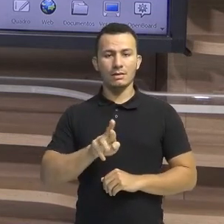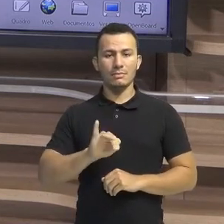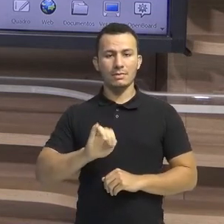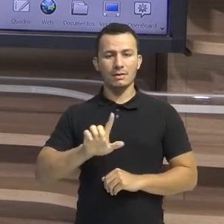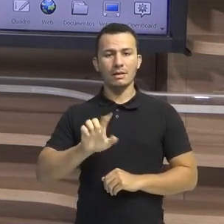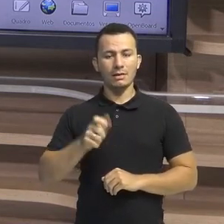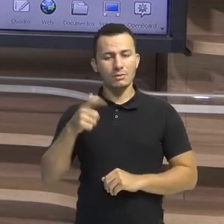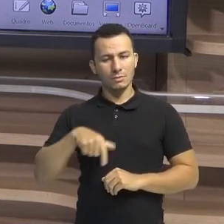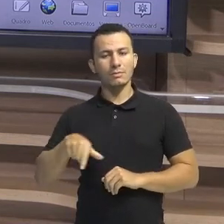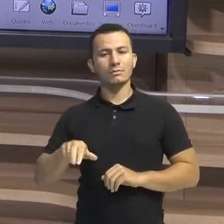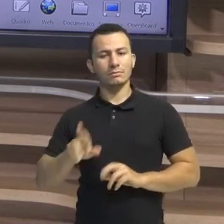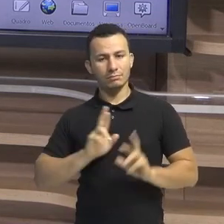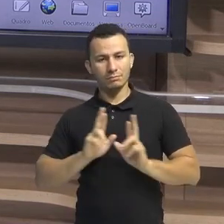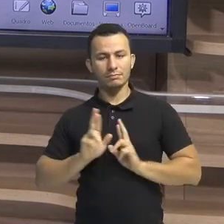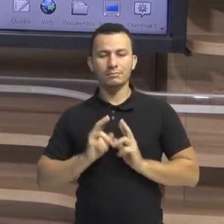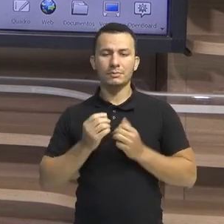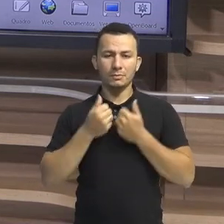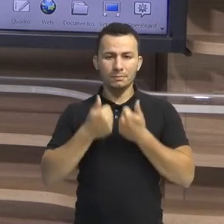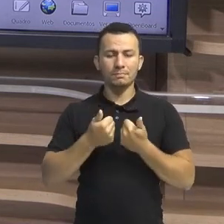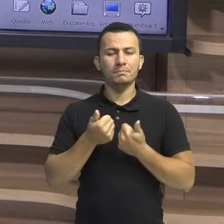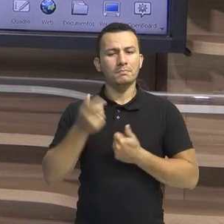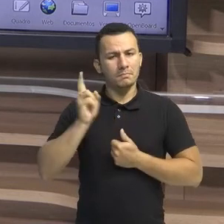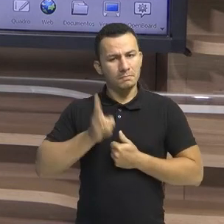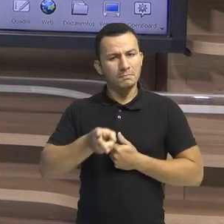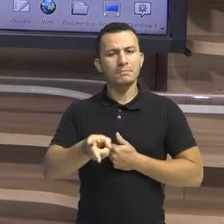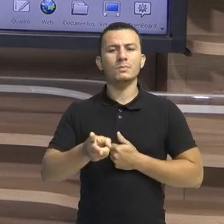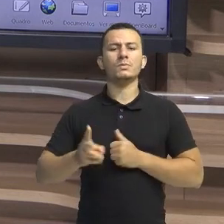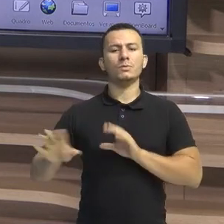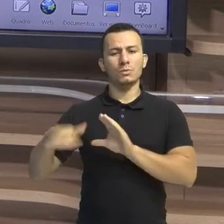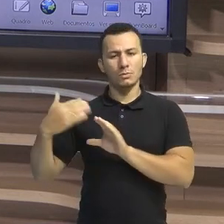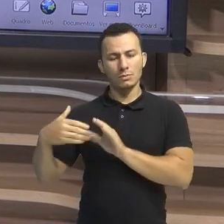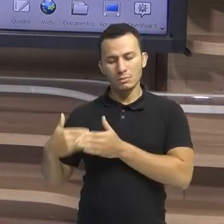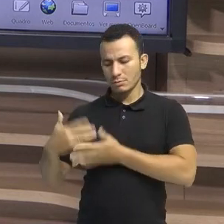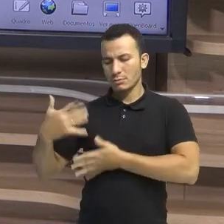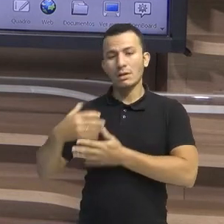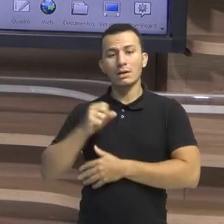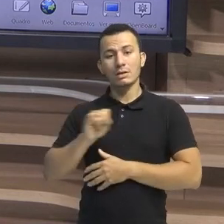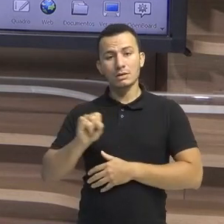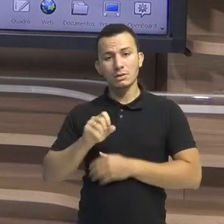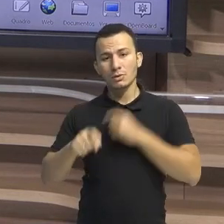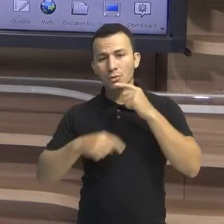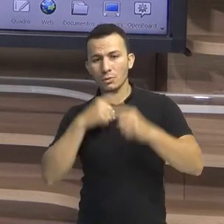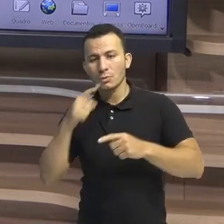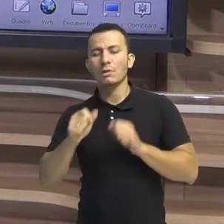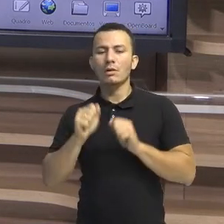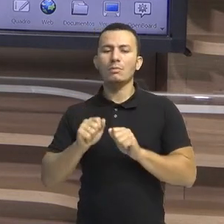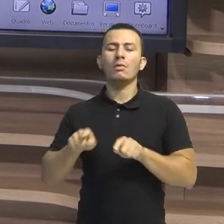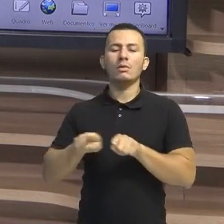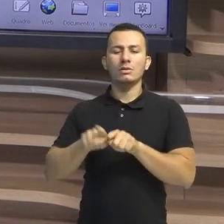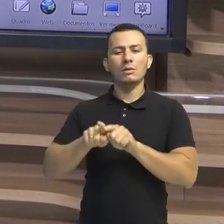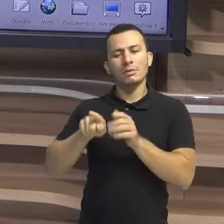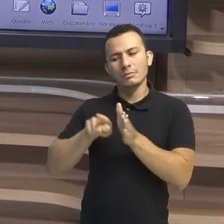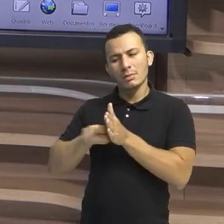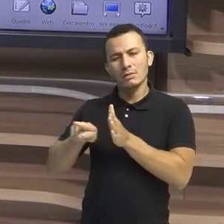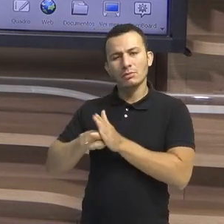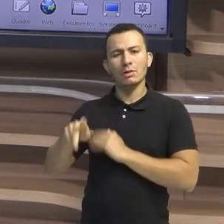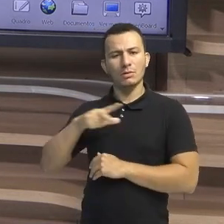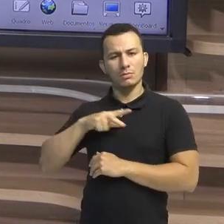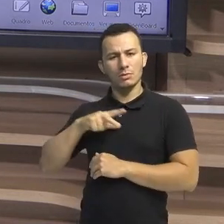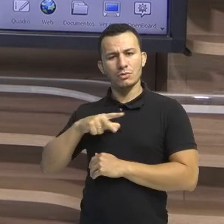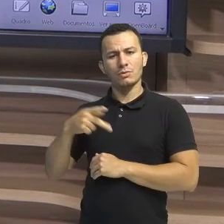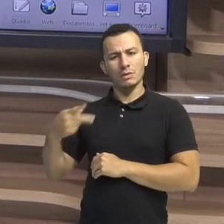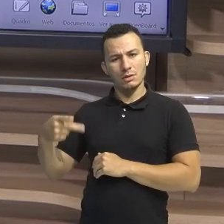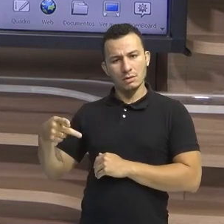participando novamente. Muito bem, continue aí participando. Se vocês tiverem dúvidas, vão lá no chat individual da professora